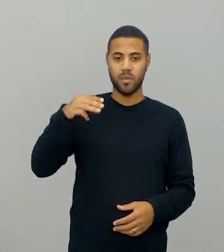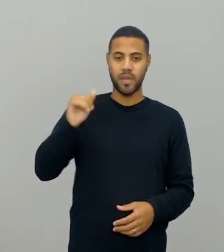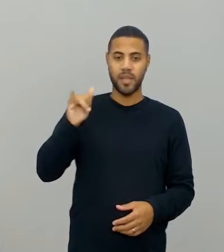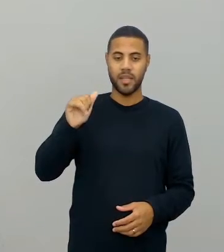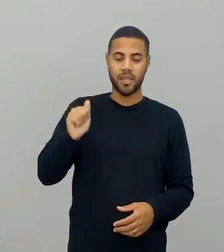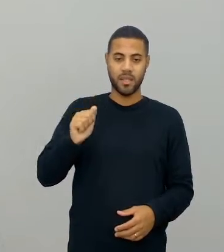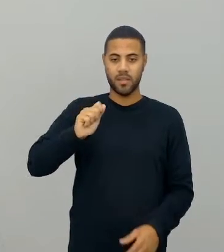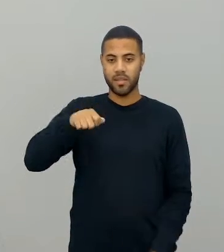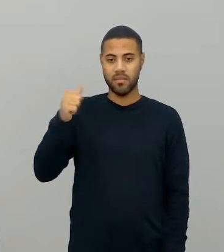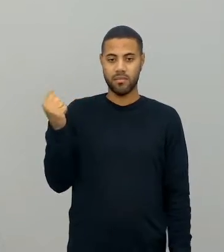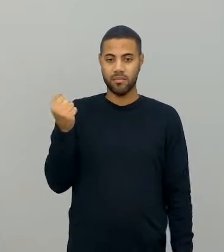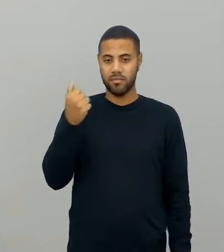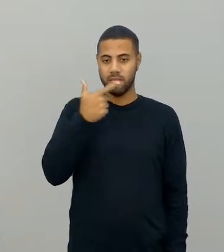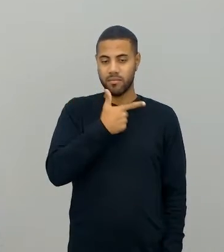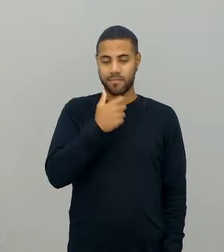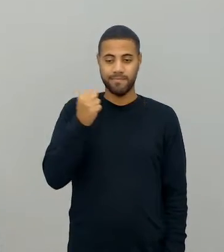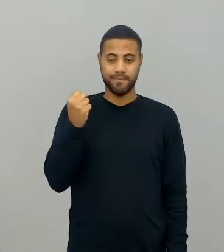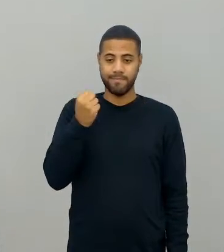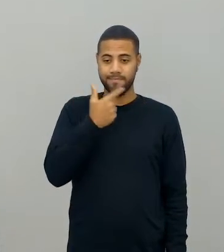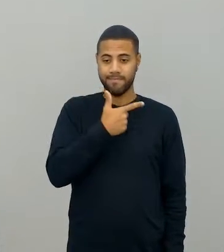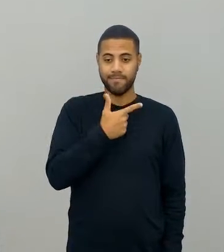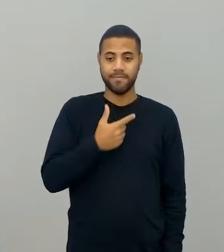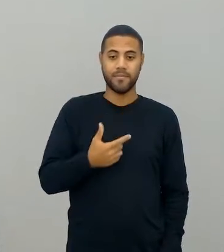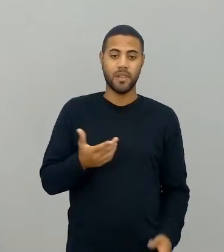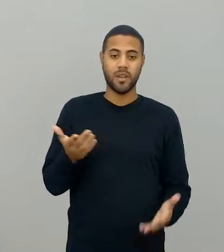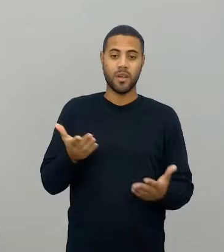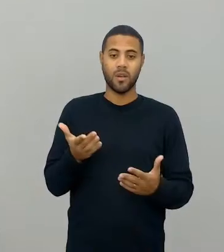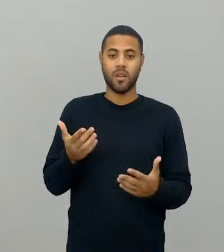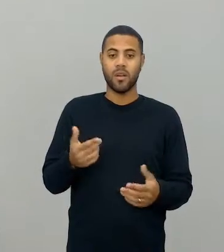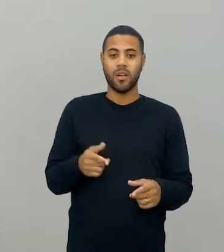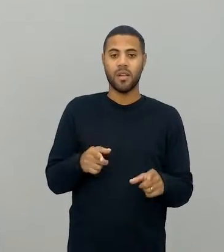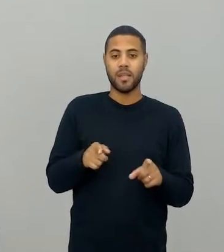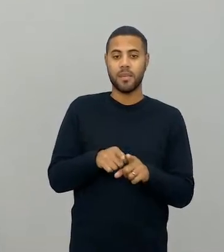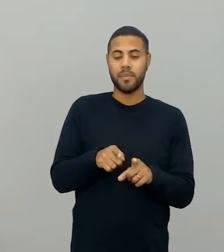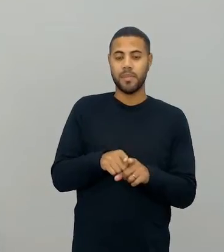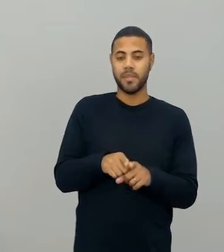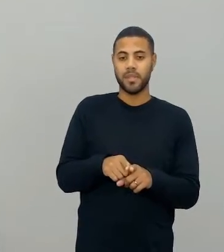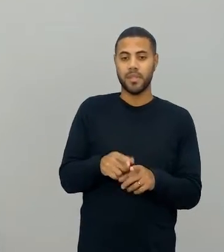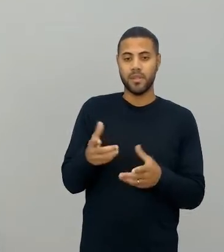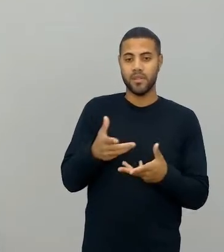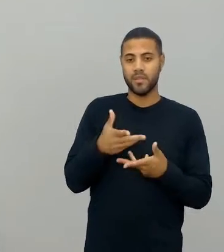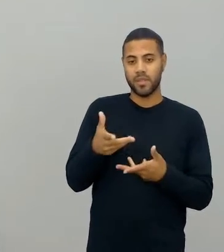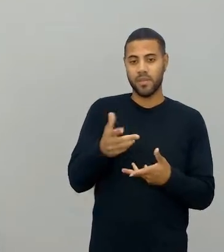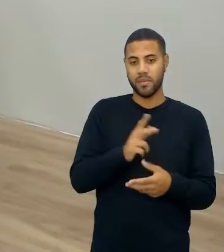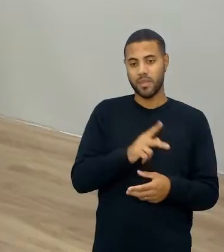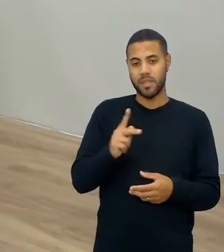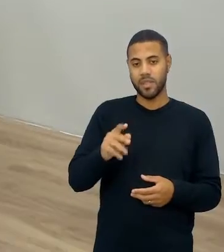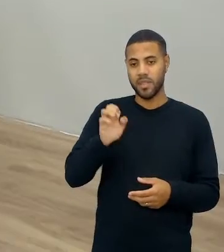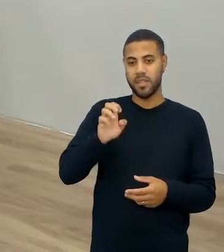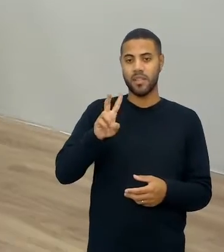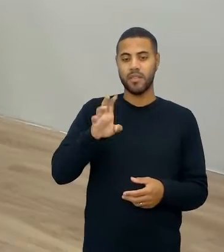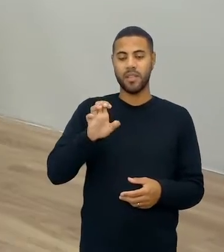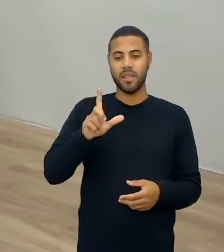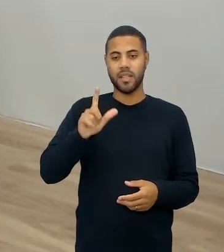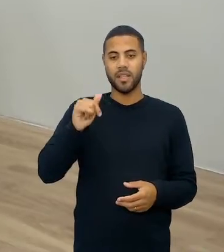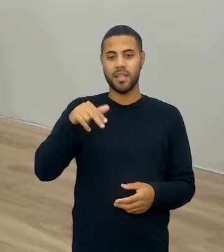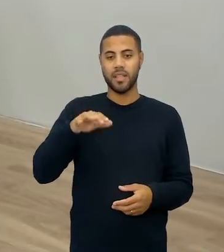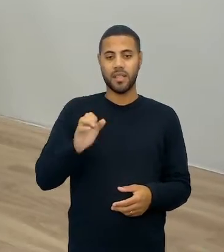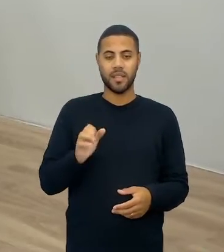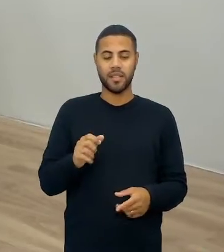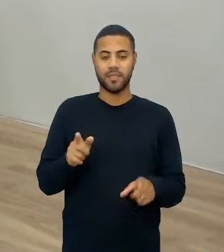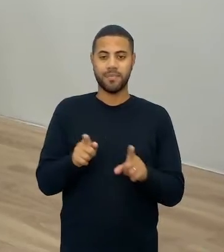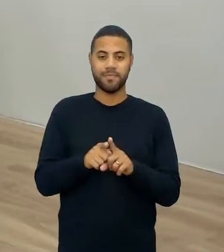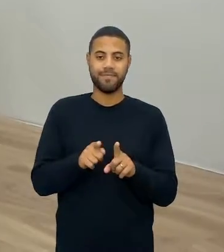para falar junto com vocês sobre hábitos sustentáveis, né? A convite da professora Eveline. Isso,